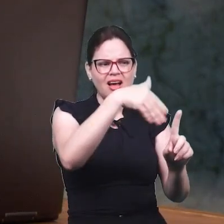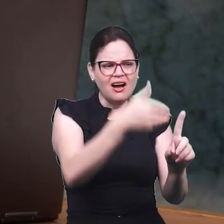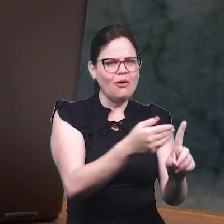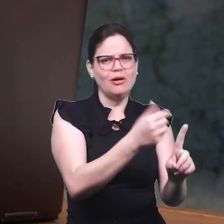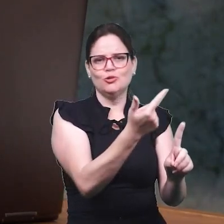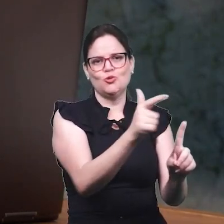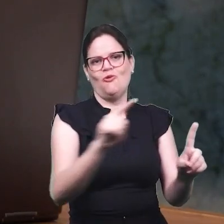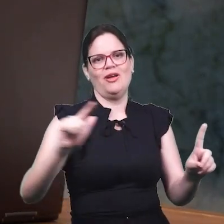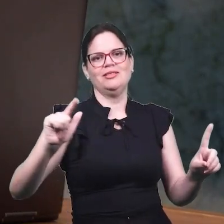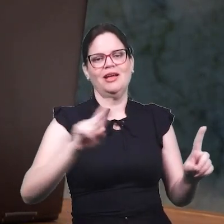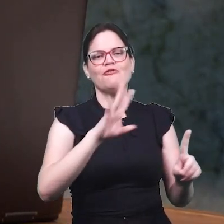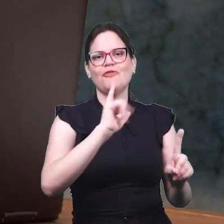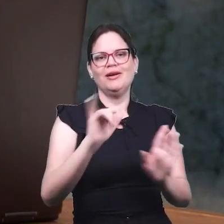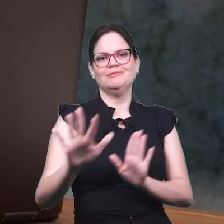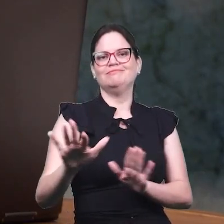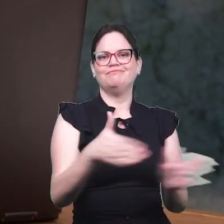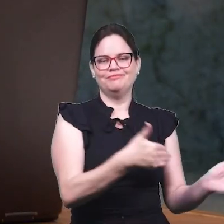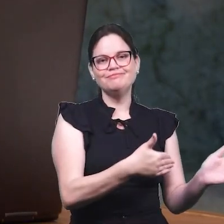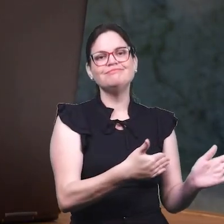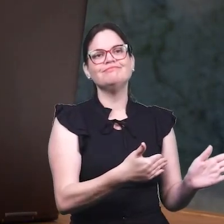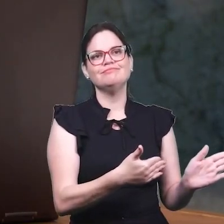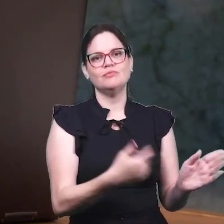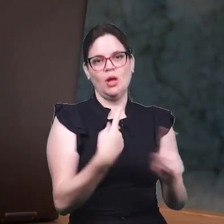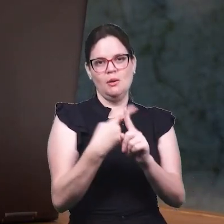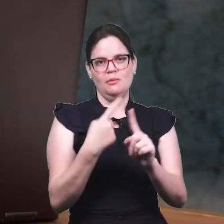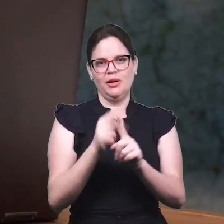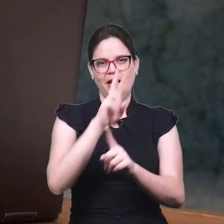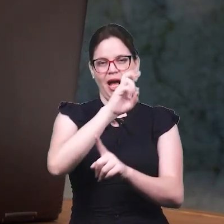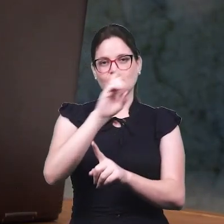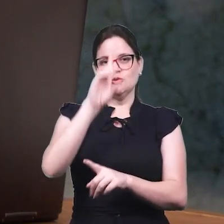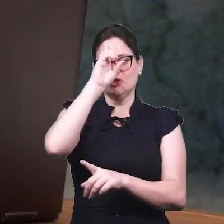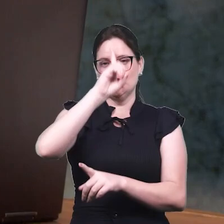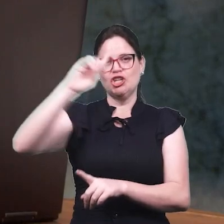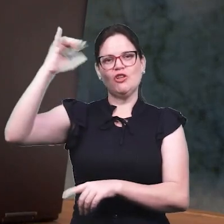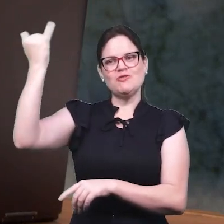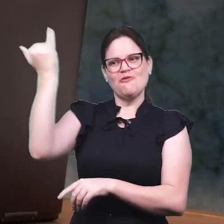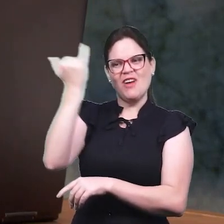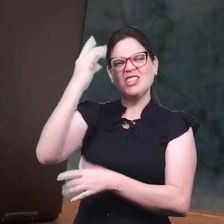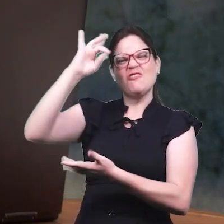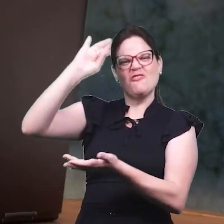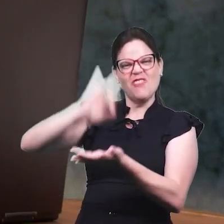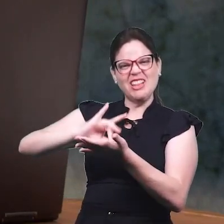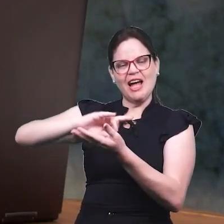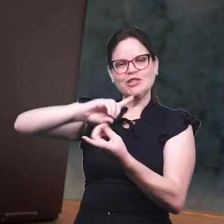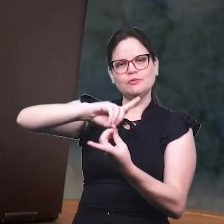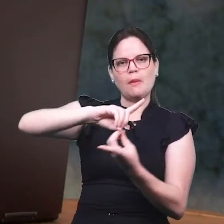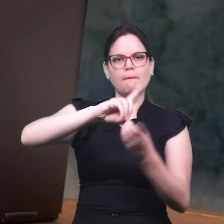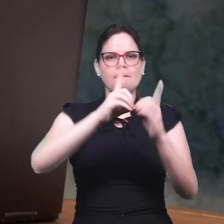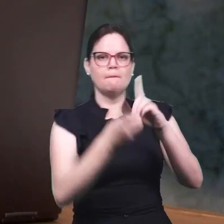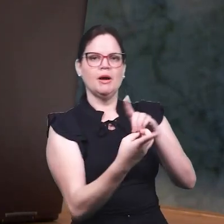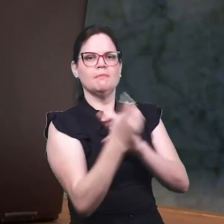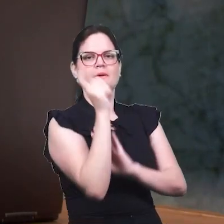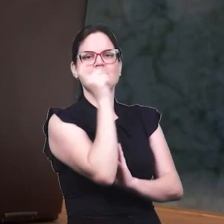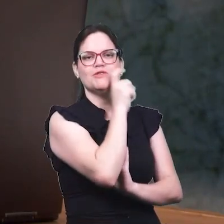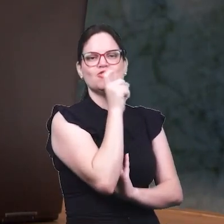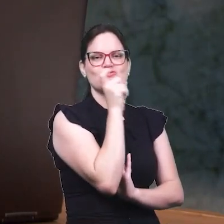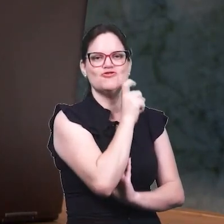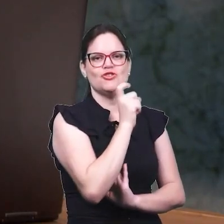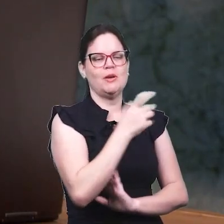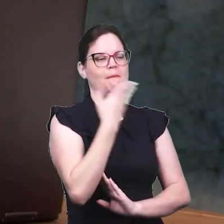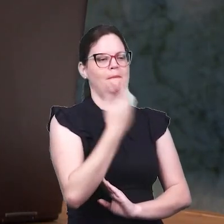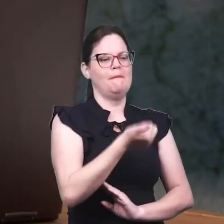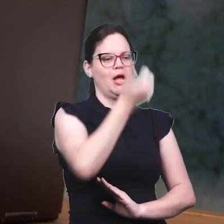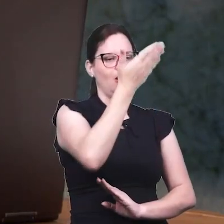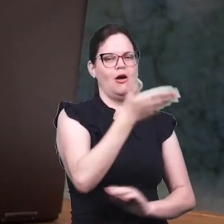desonrarem seus corpos entre si. Mudar a verdade de Deus em mentira, honrar e serviram mais a criatura do Criador, do que o